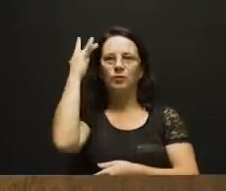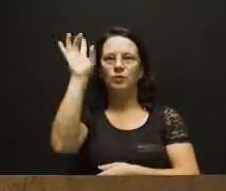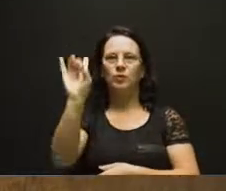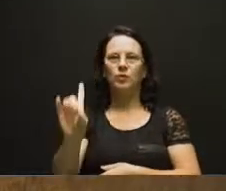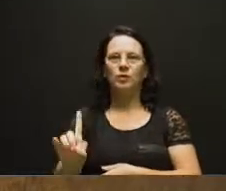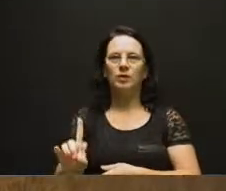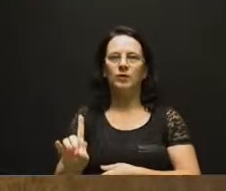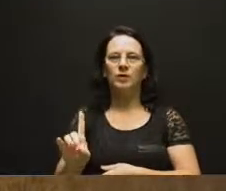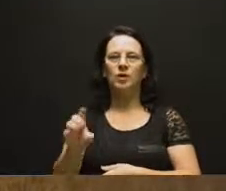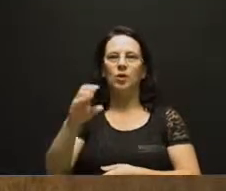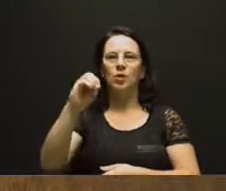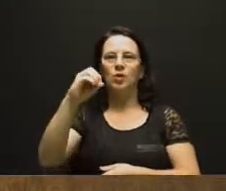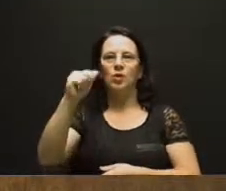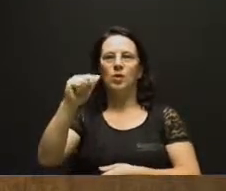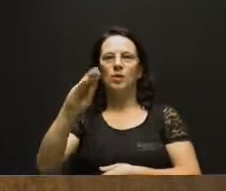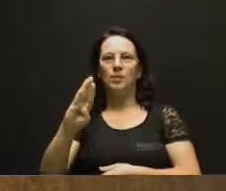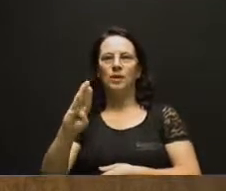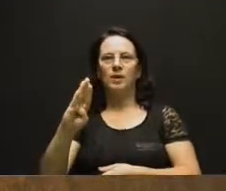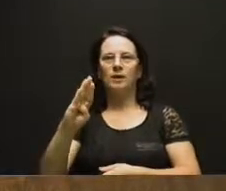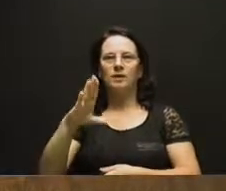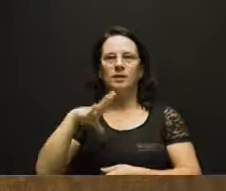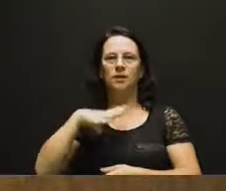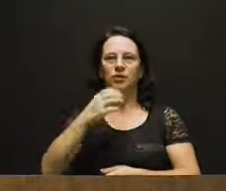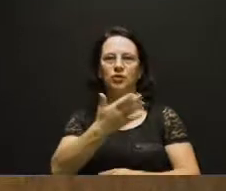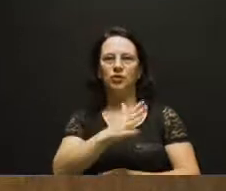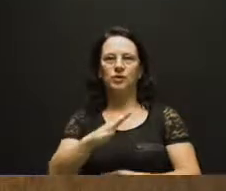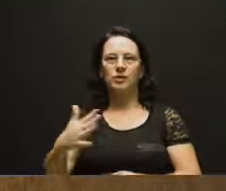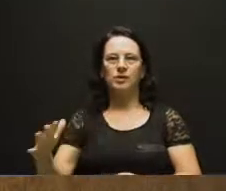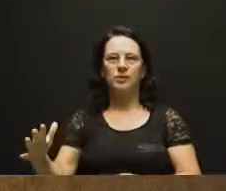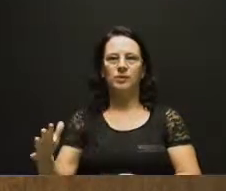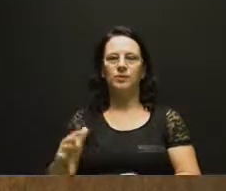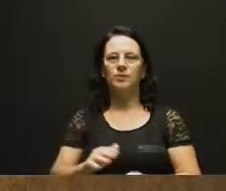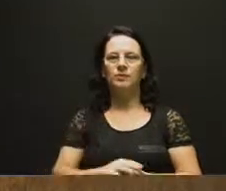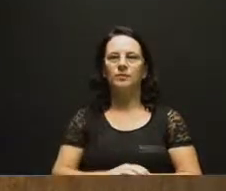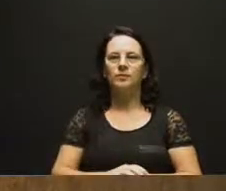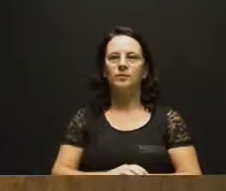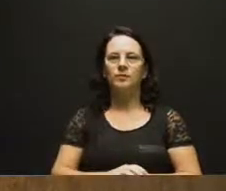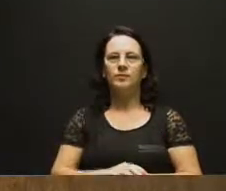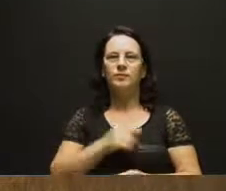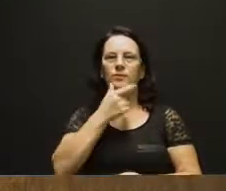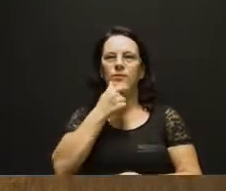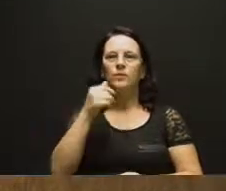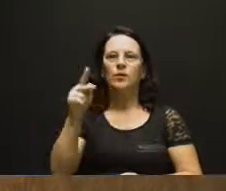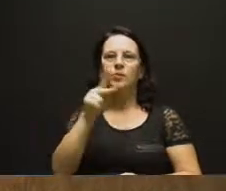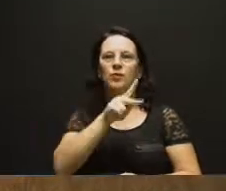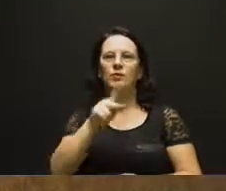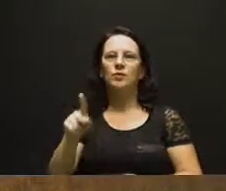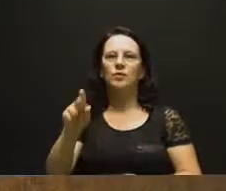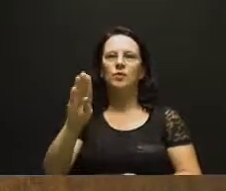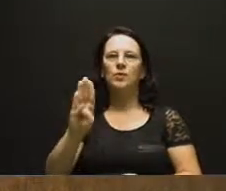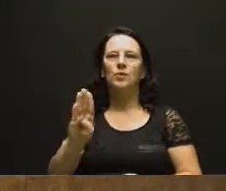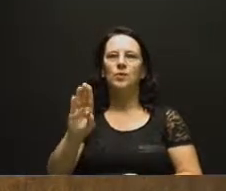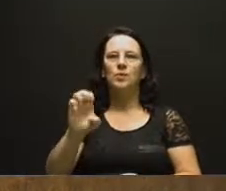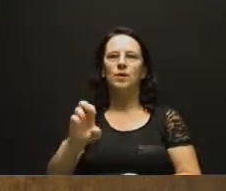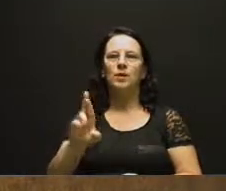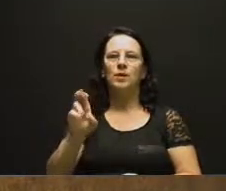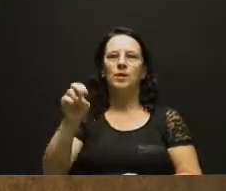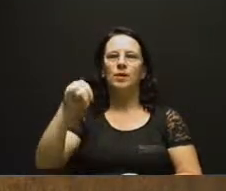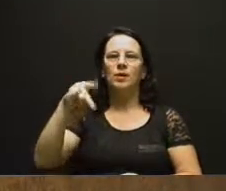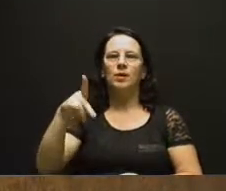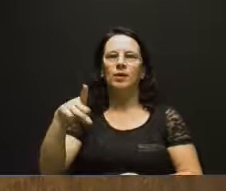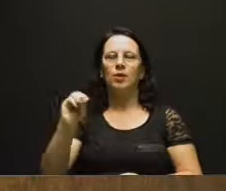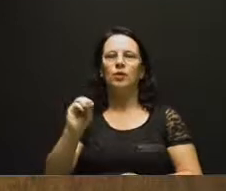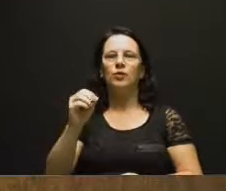da oab de santos o professor benildo mello vice presidente